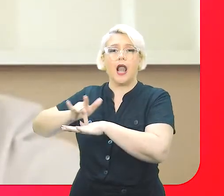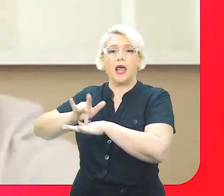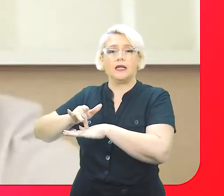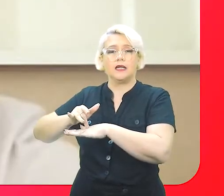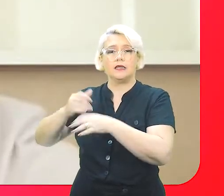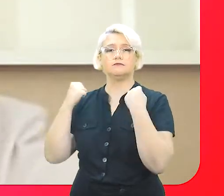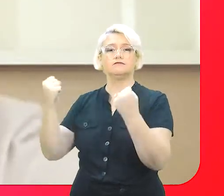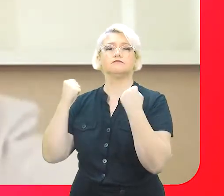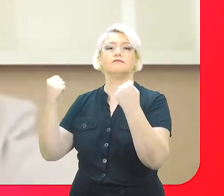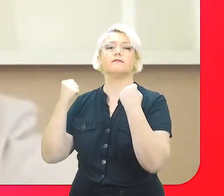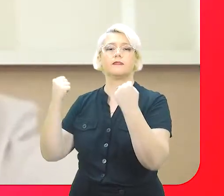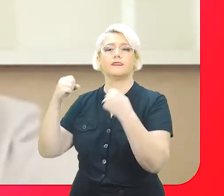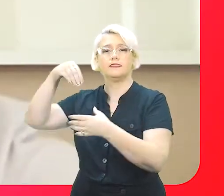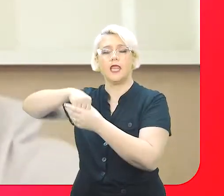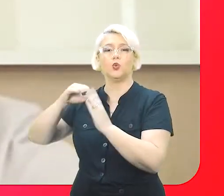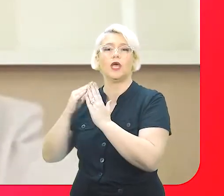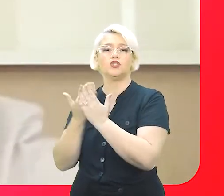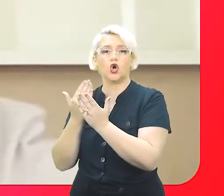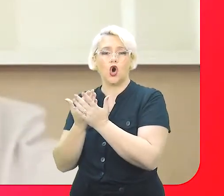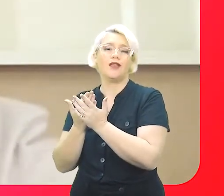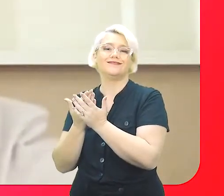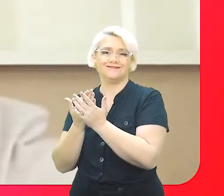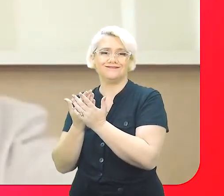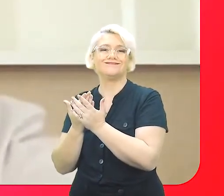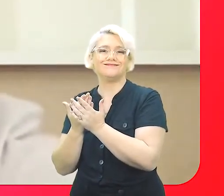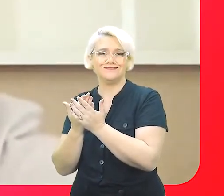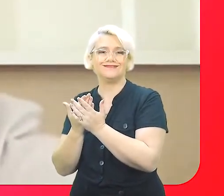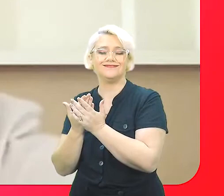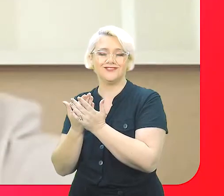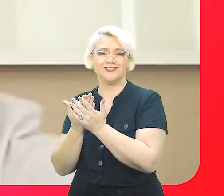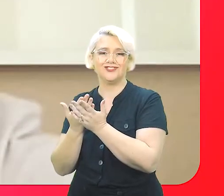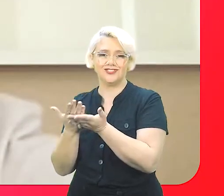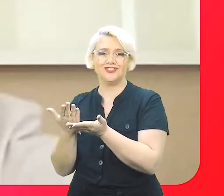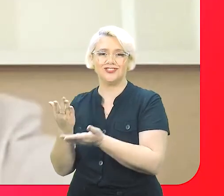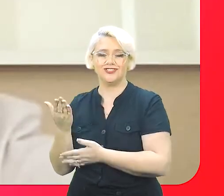fazendo exercícios na escola